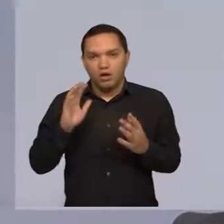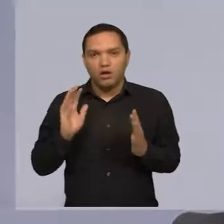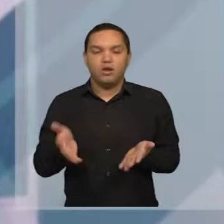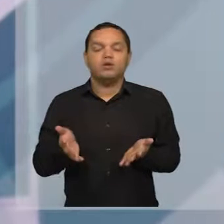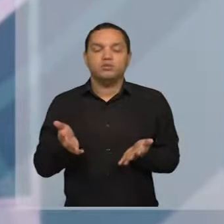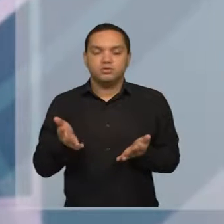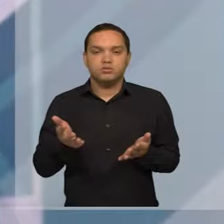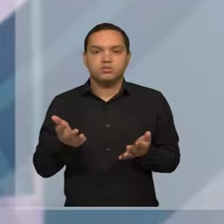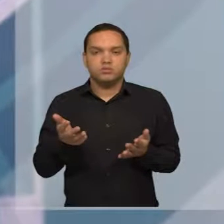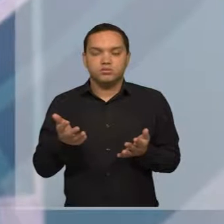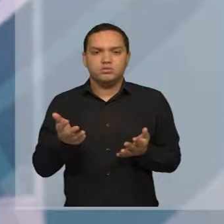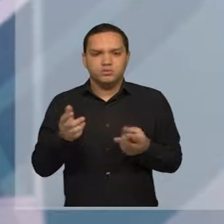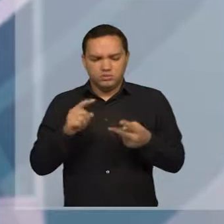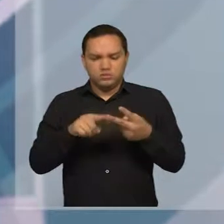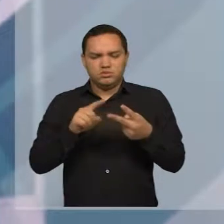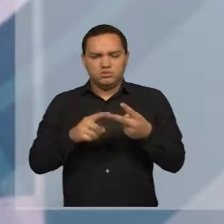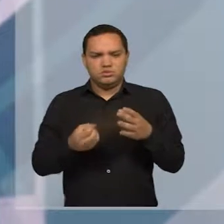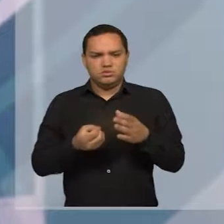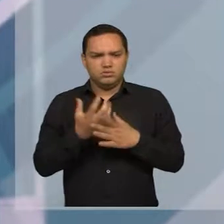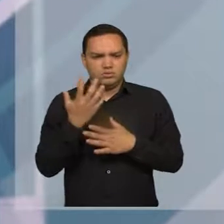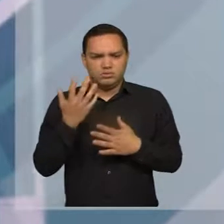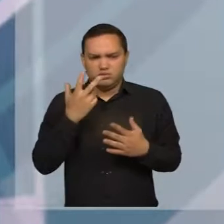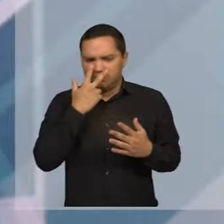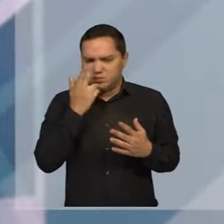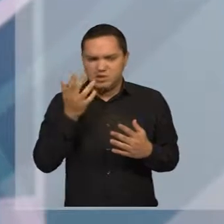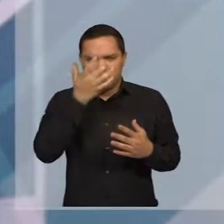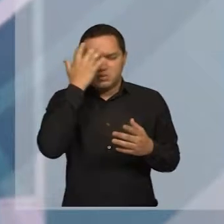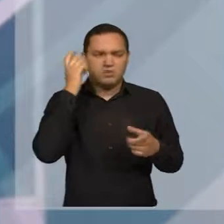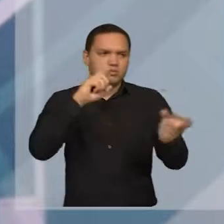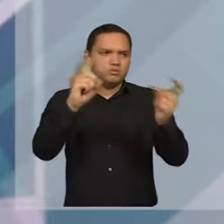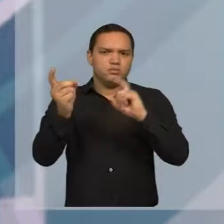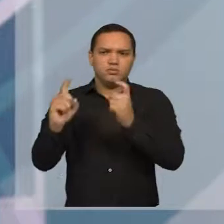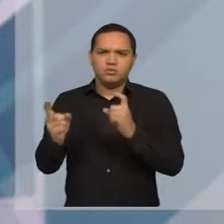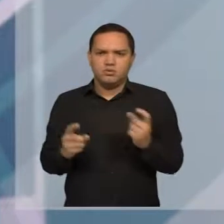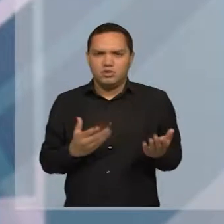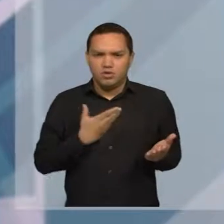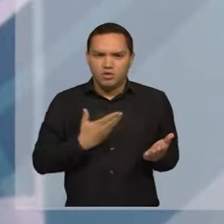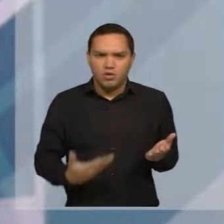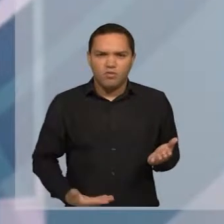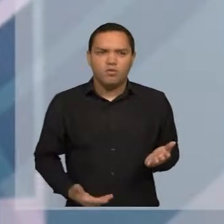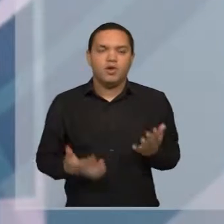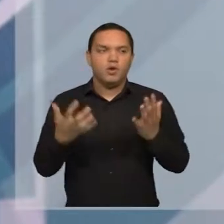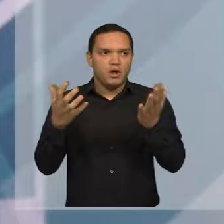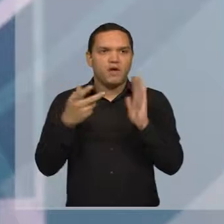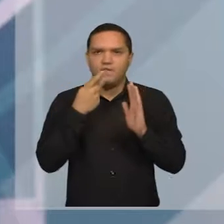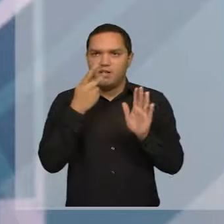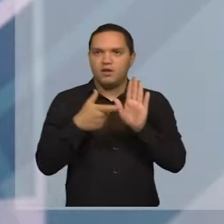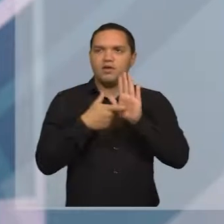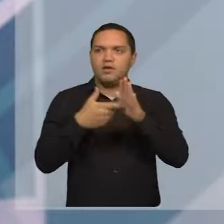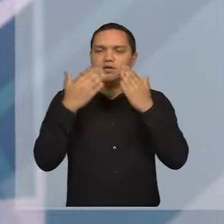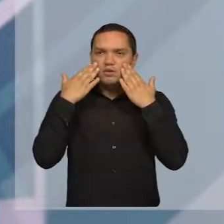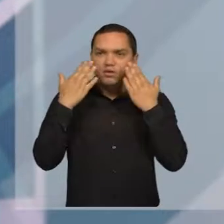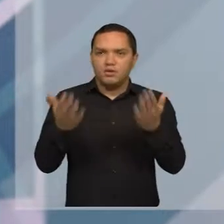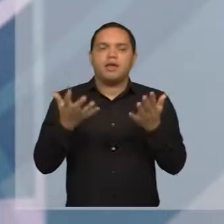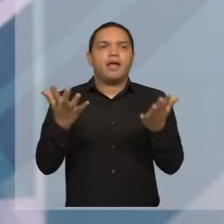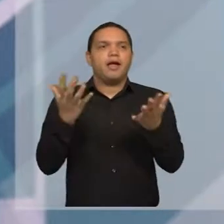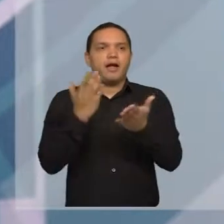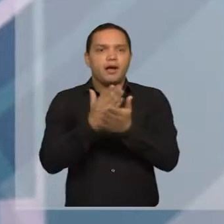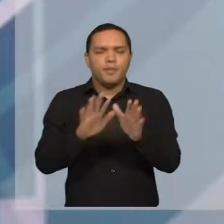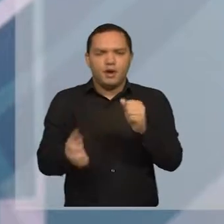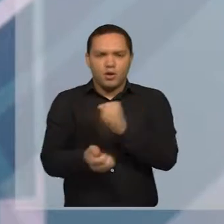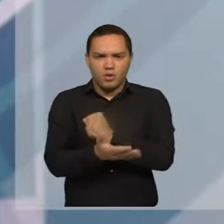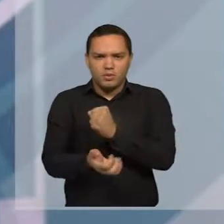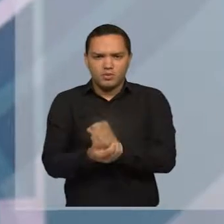que também está gerando muita discussão. Um governo que se propõe a ser transparente e lutar contra a